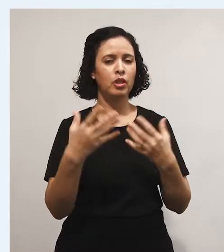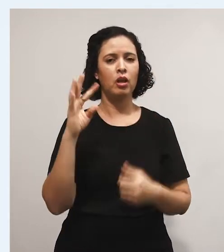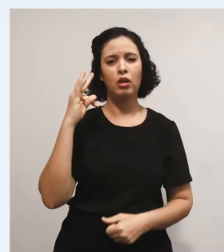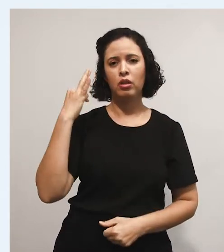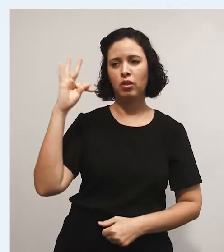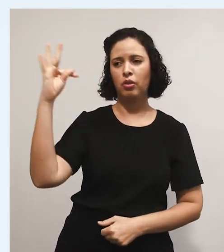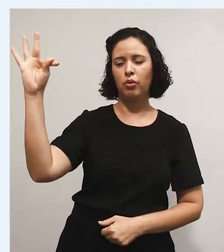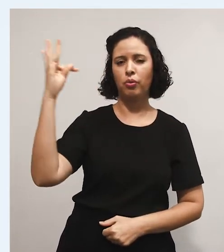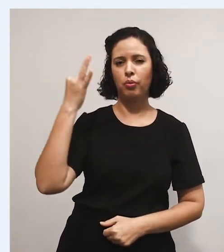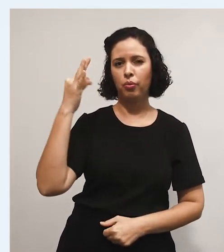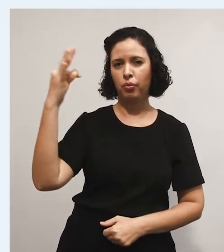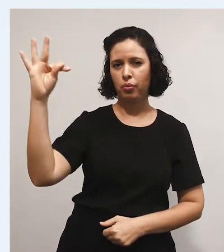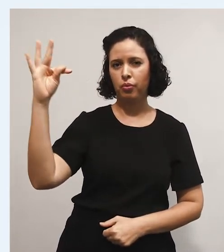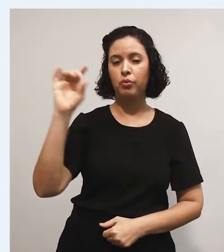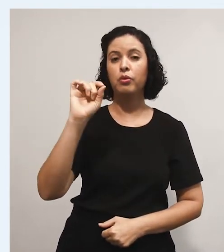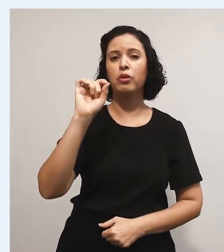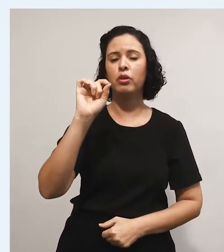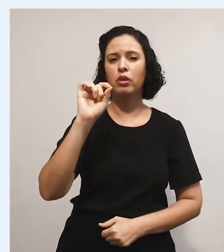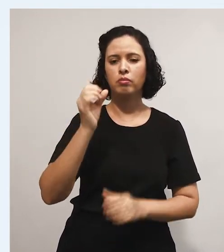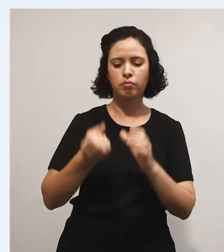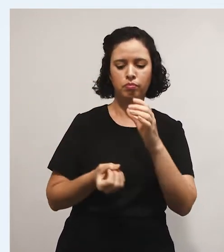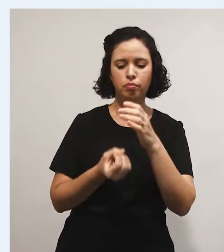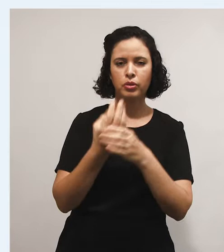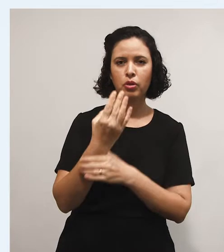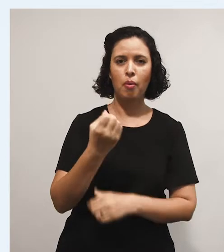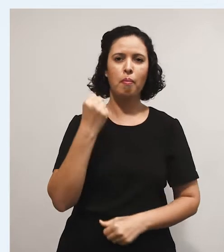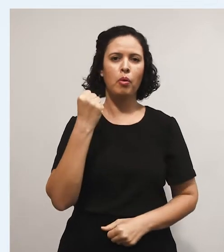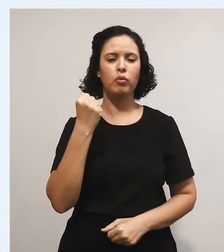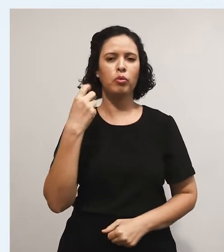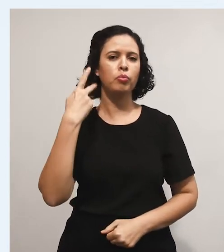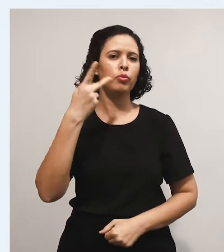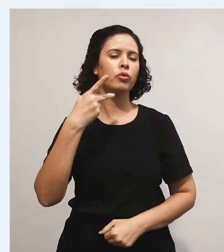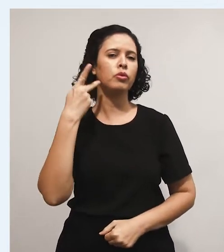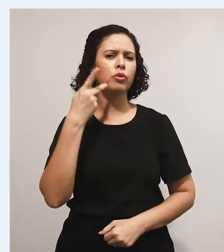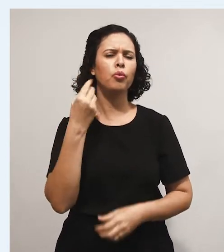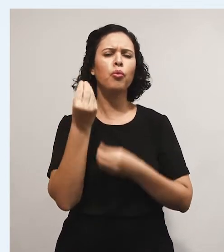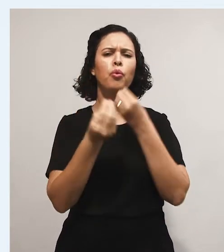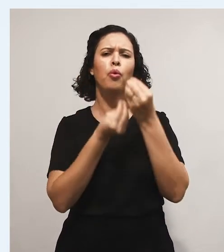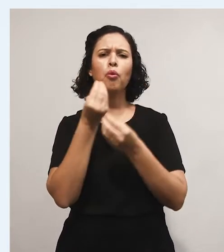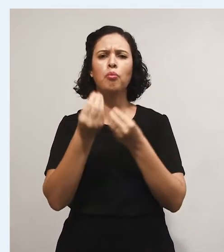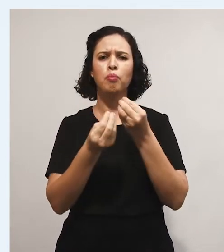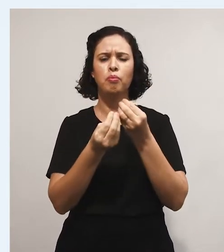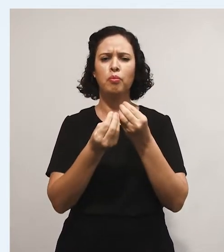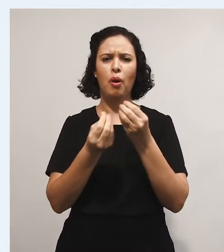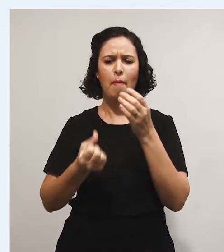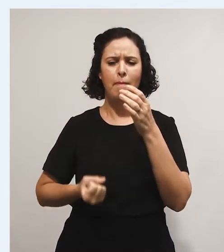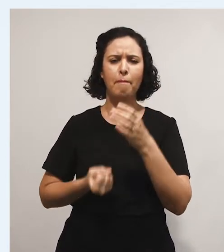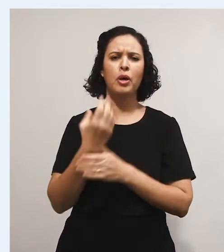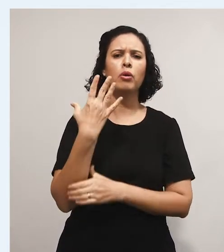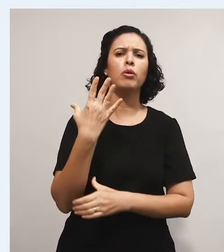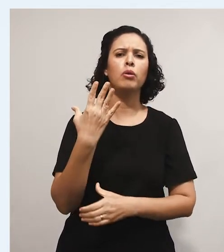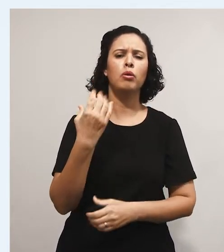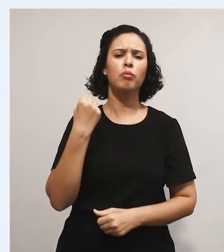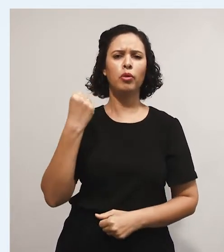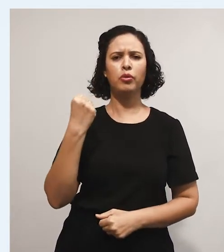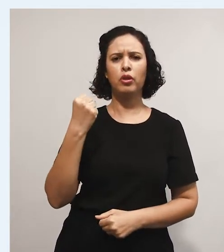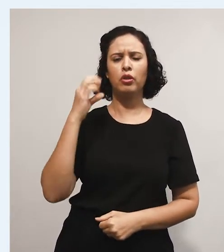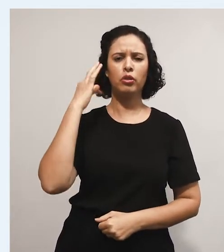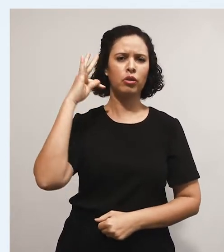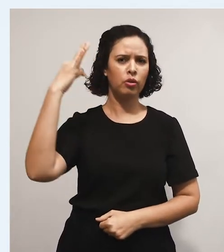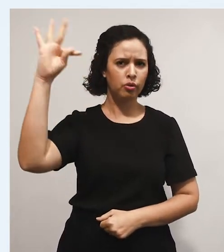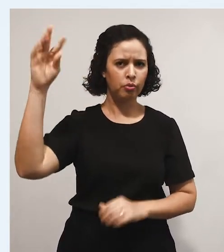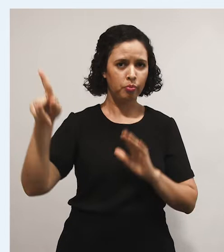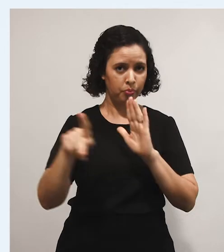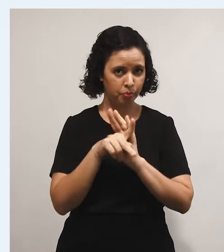teorias sobre a origem do poder político. Como é que surgiu o poder político? Quais são as teorias que